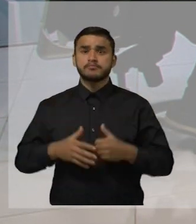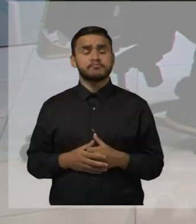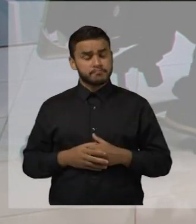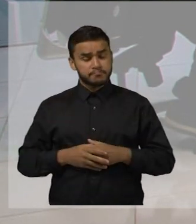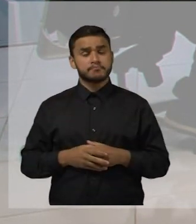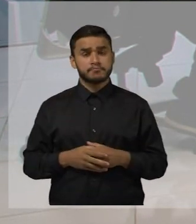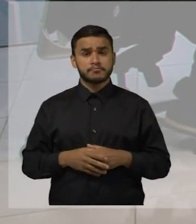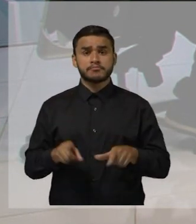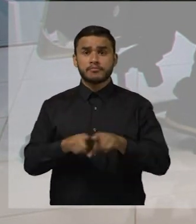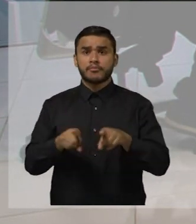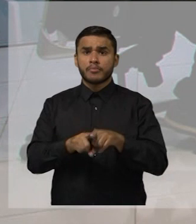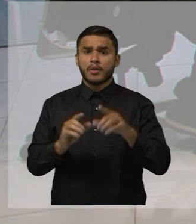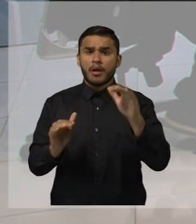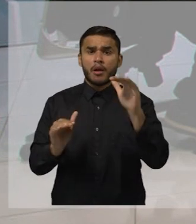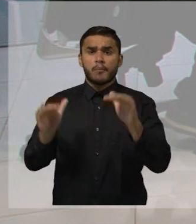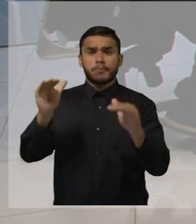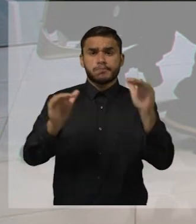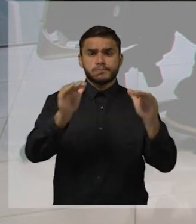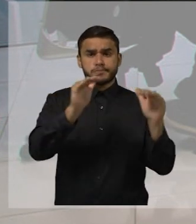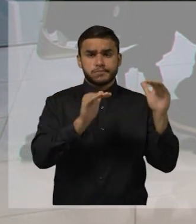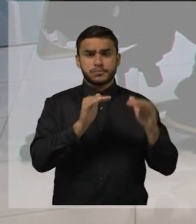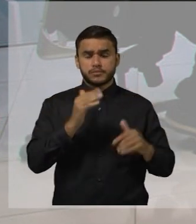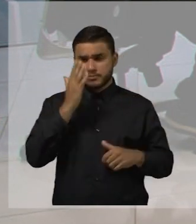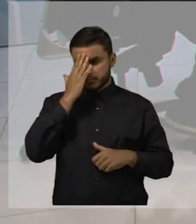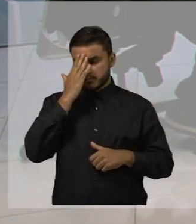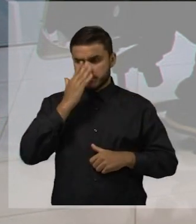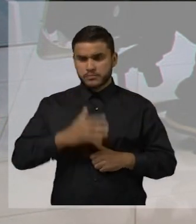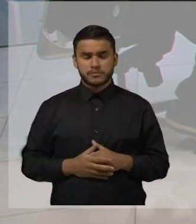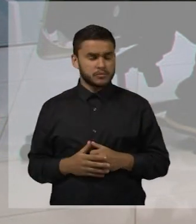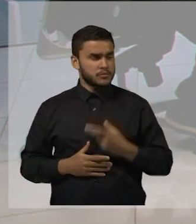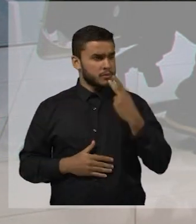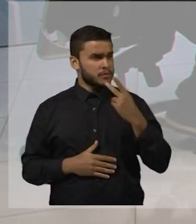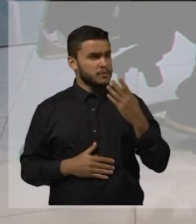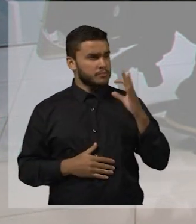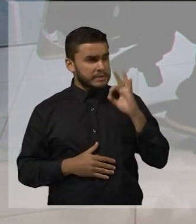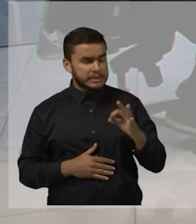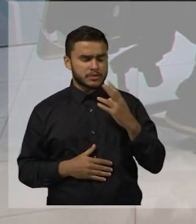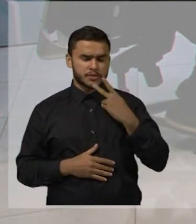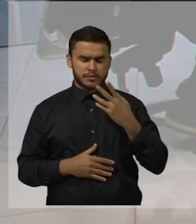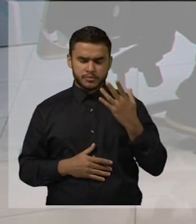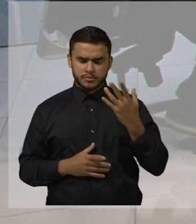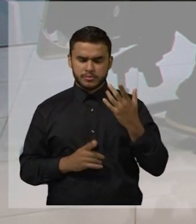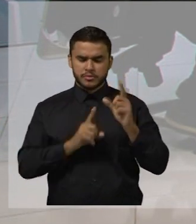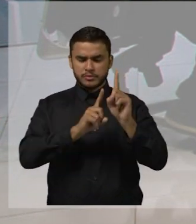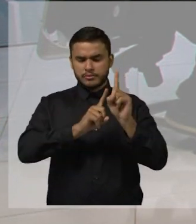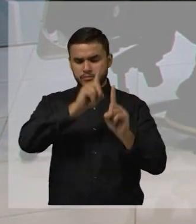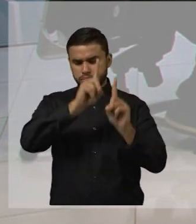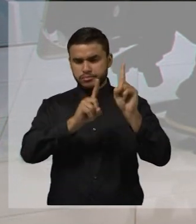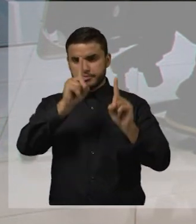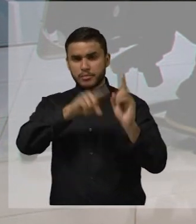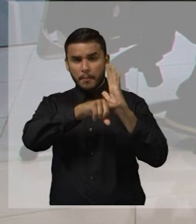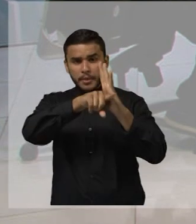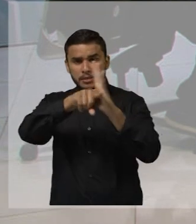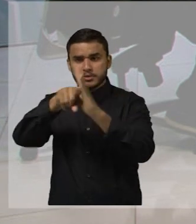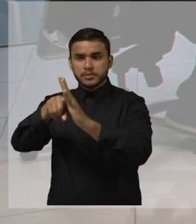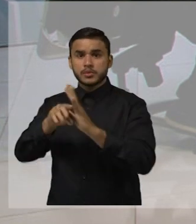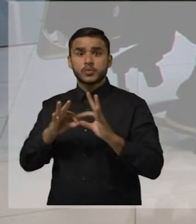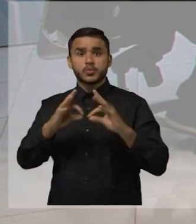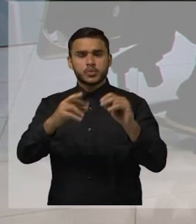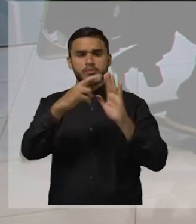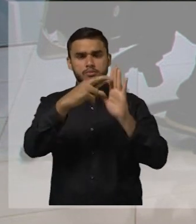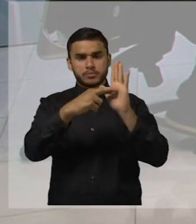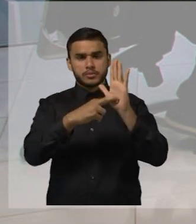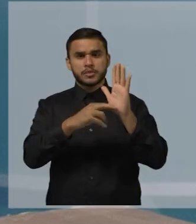até o agravamento dessas desigualdades. Basta só um dado que me preocupa muito. Todos os projetos de